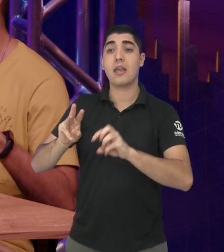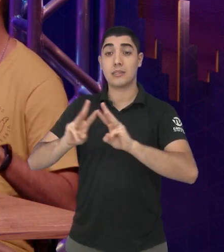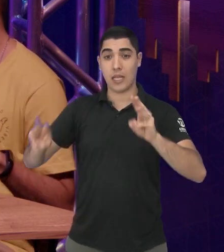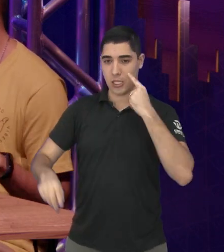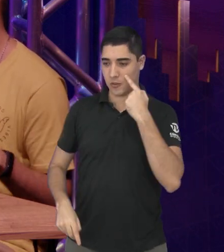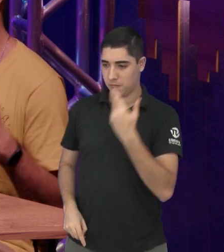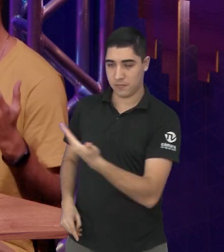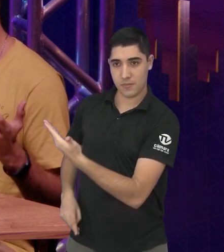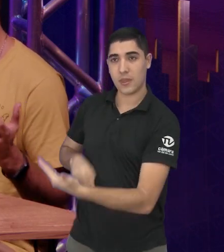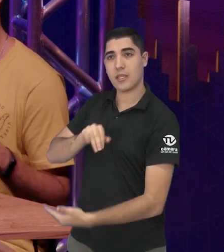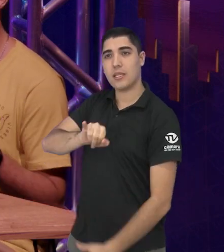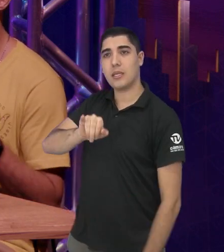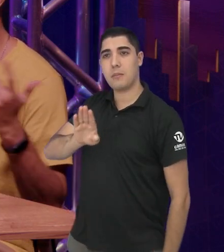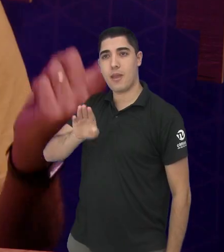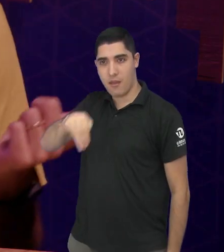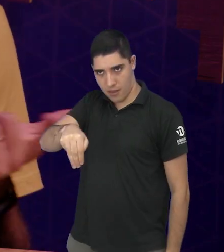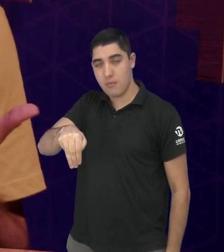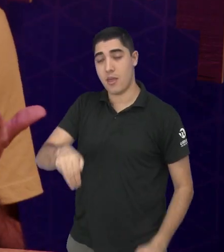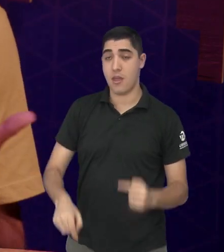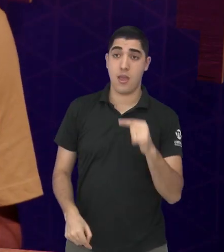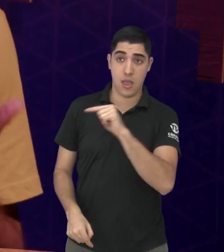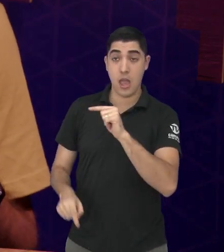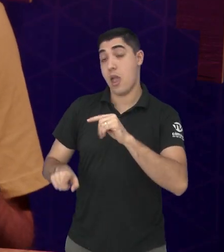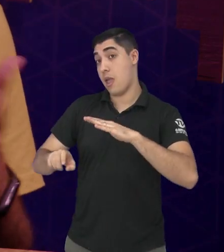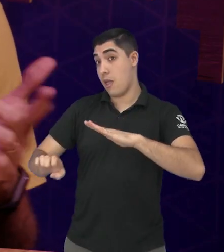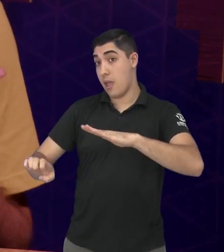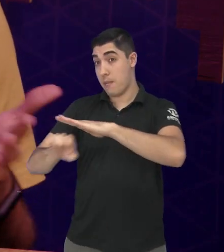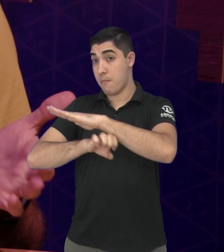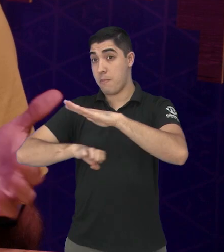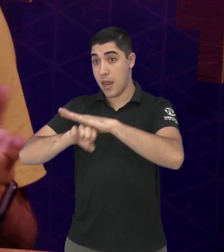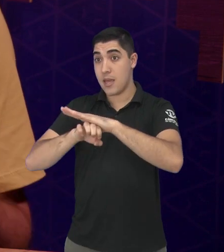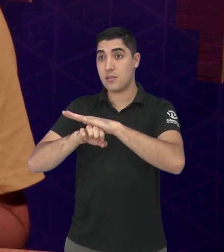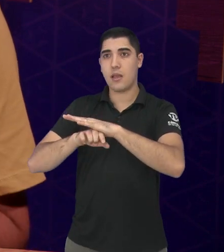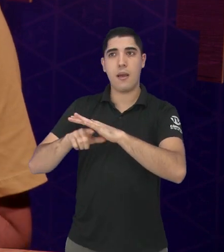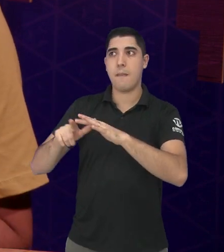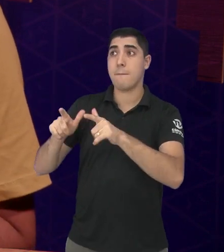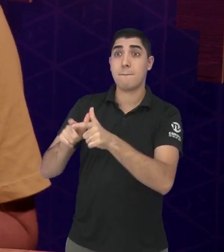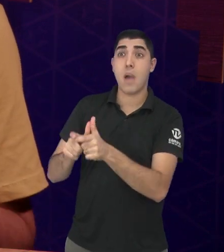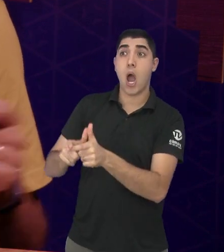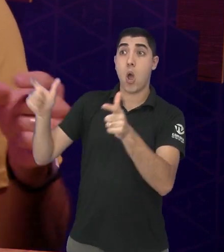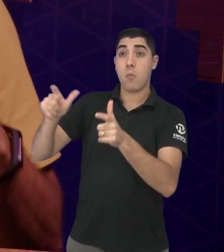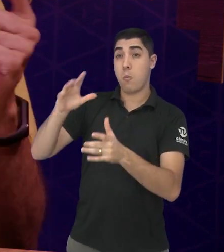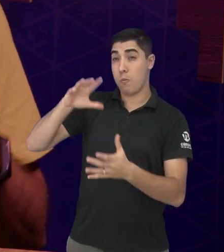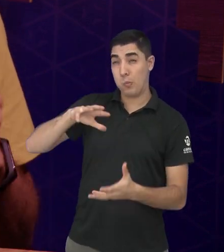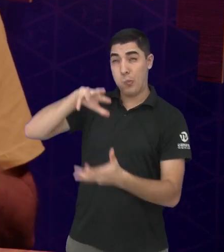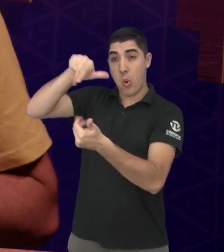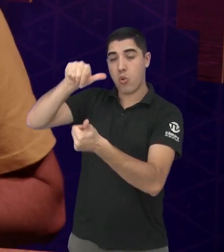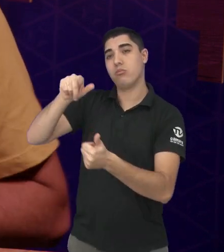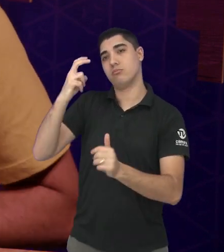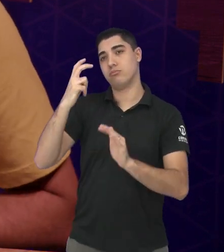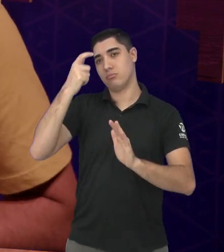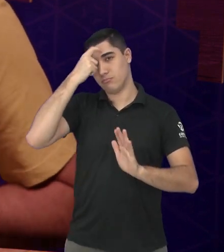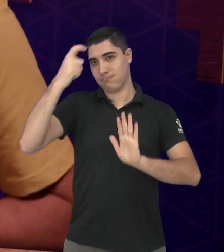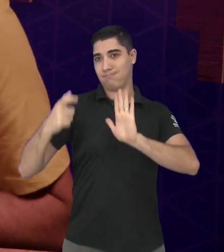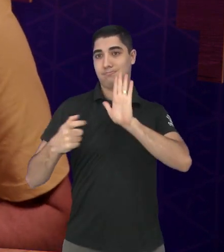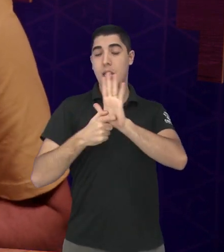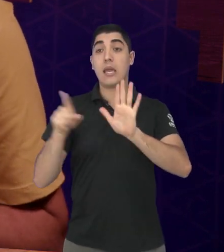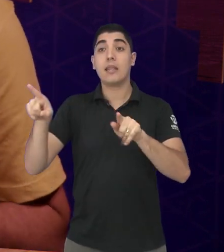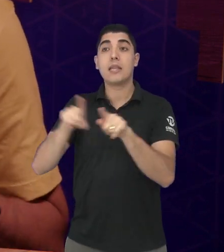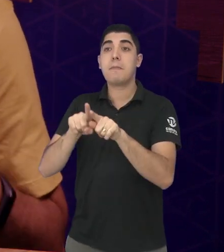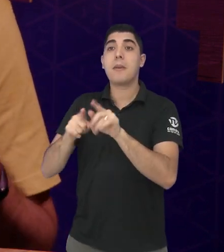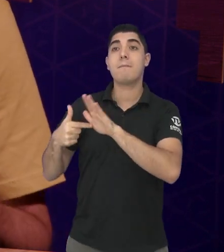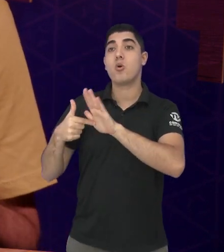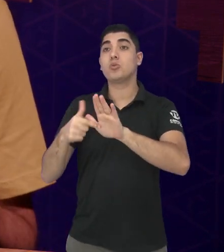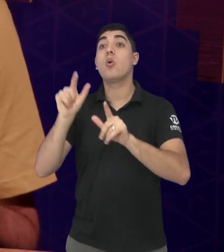IBM, que é uma das maiores empresas de inteligência artificial do mundo, responsável por construir o primeiro computador